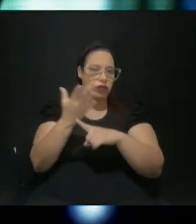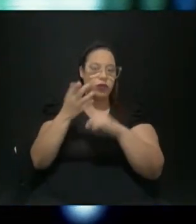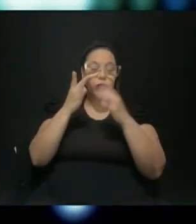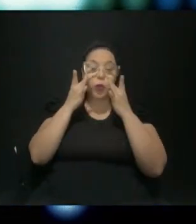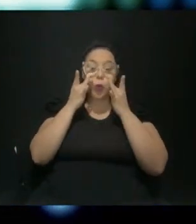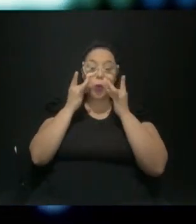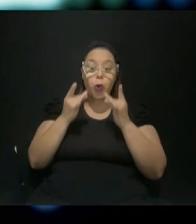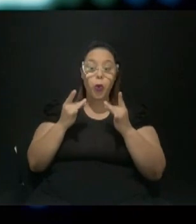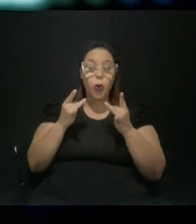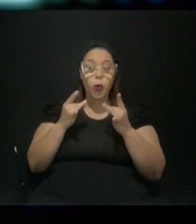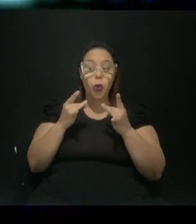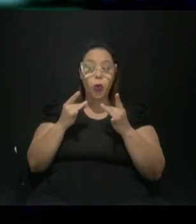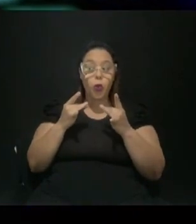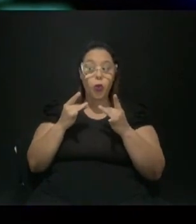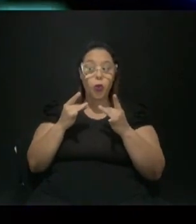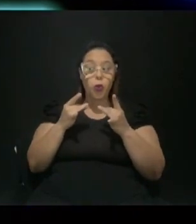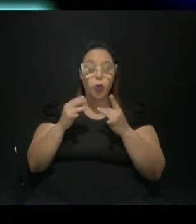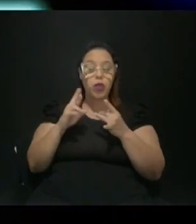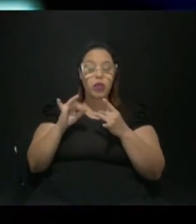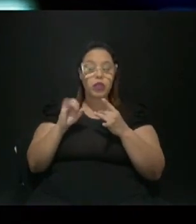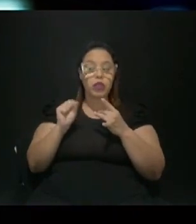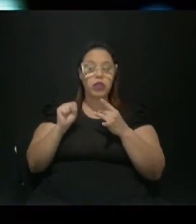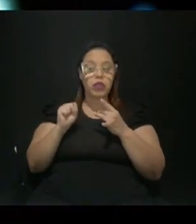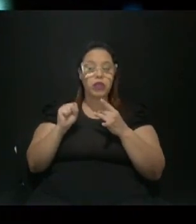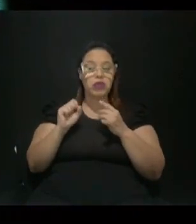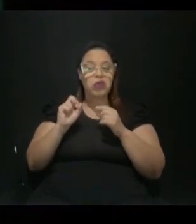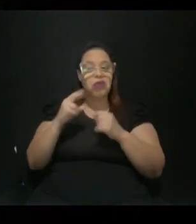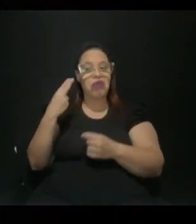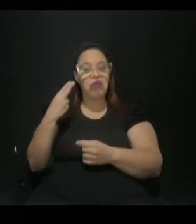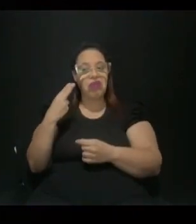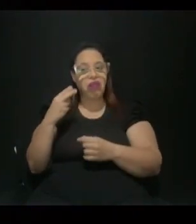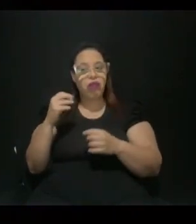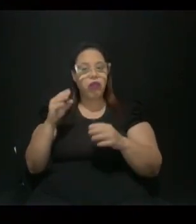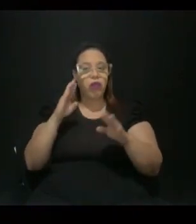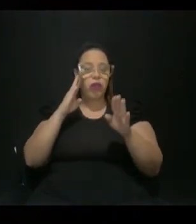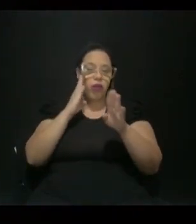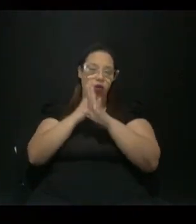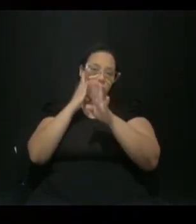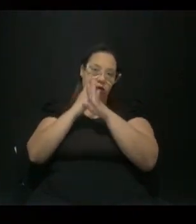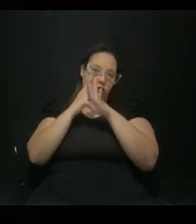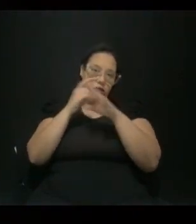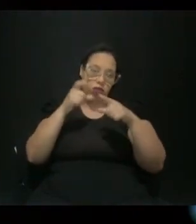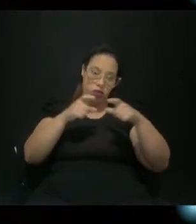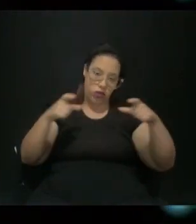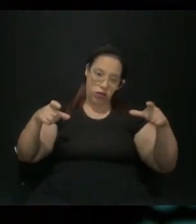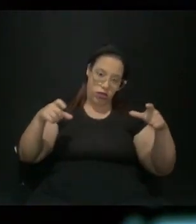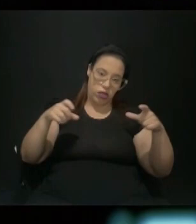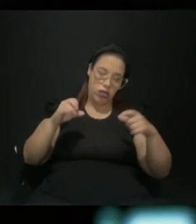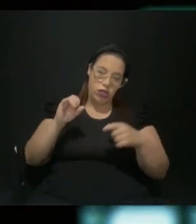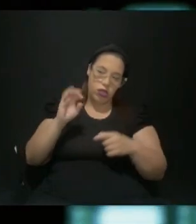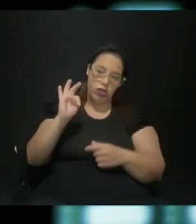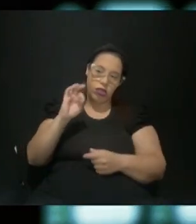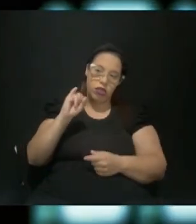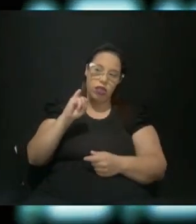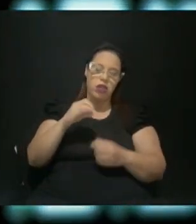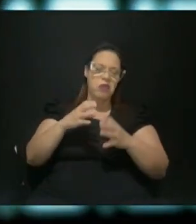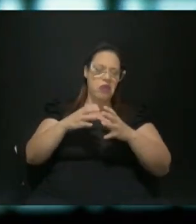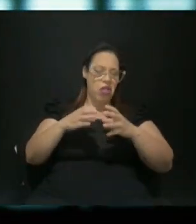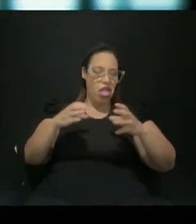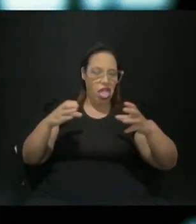essa parte para redes, aí, ou então ele pode se descobrir para outras áreas dentro da área de TI, que é muito ampla. Ela é muito ampla do